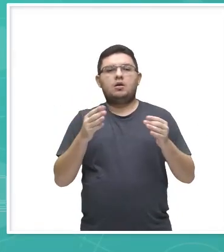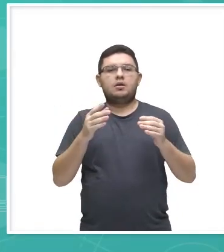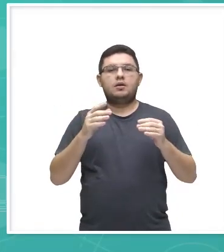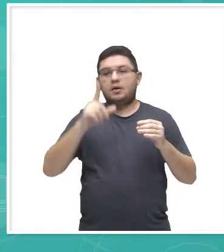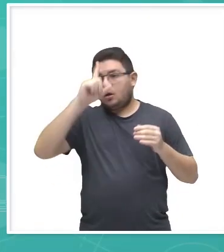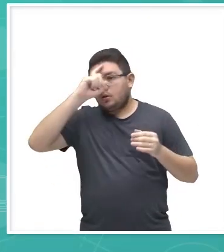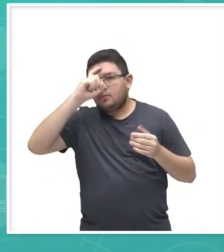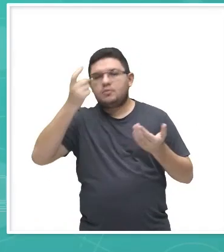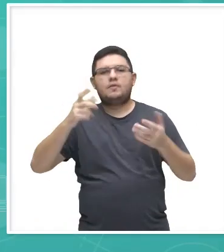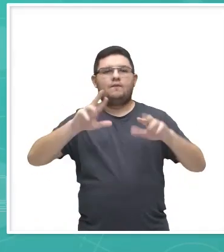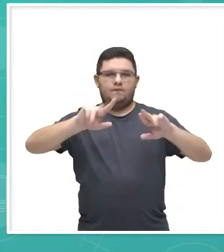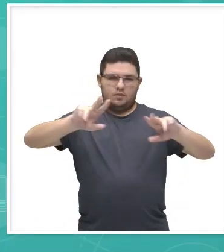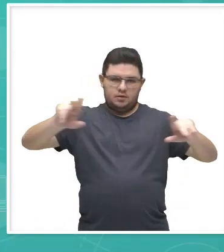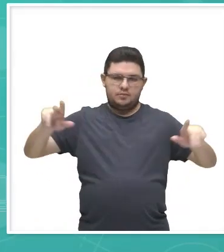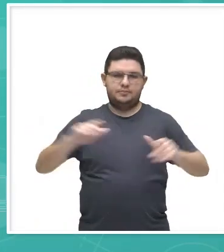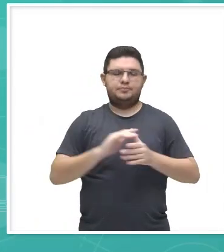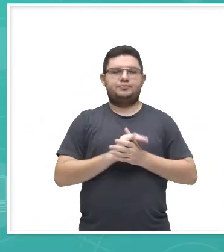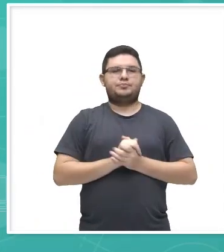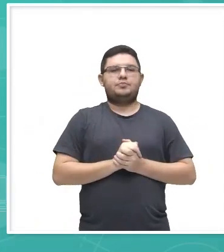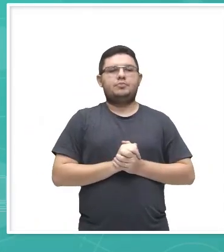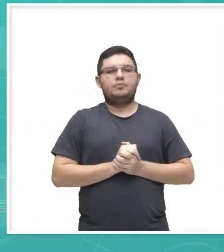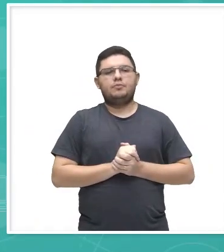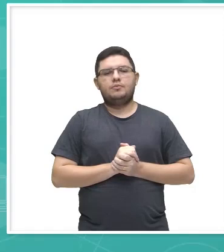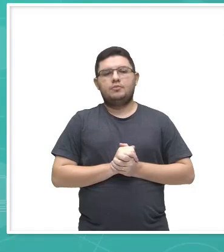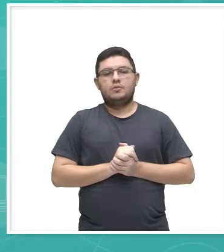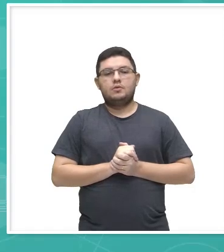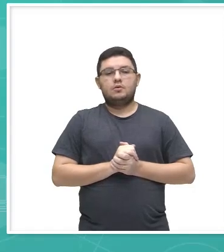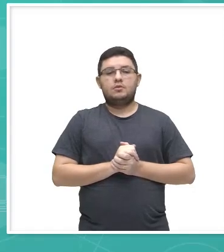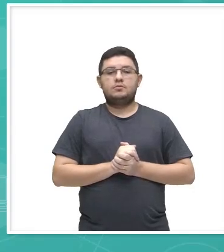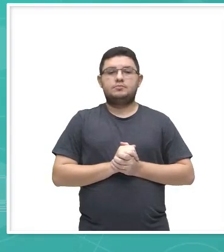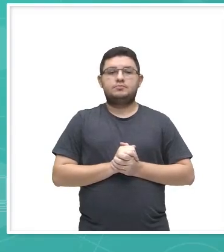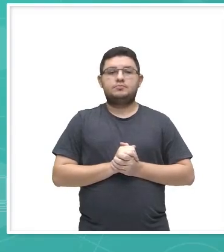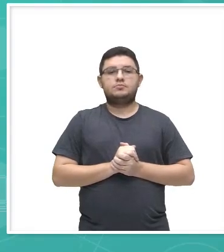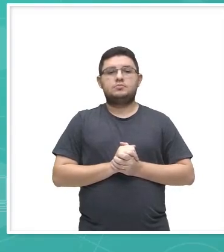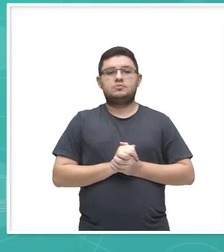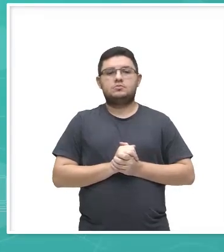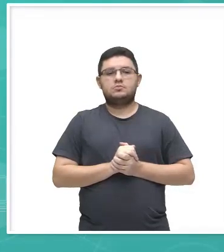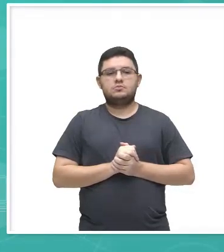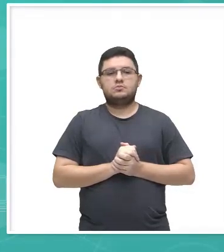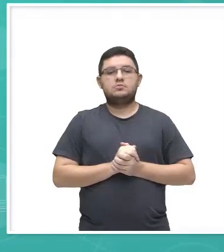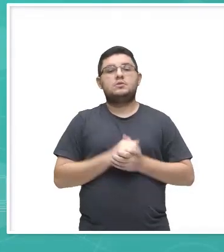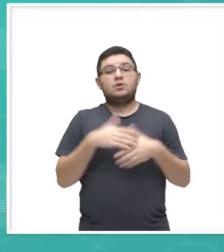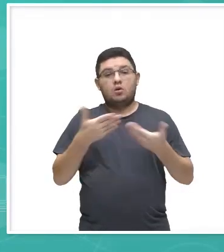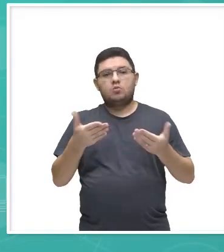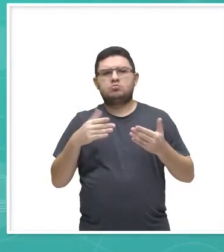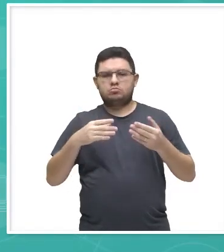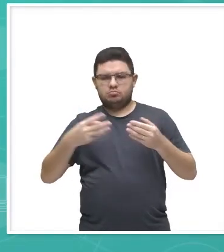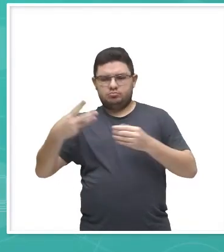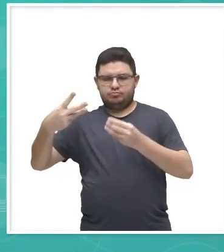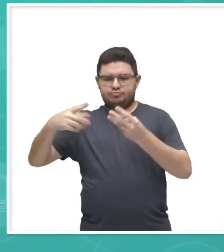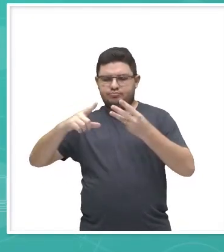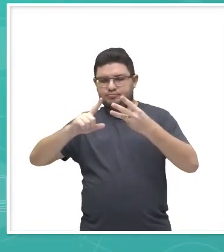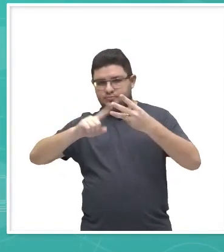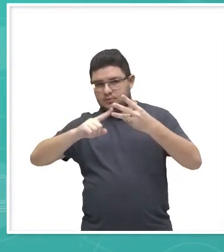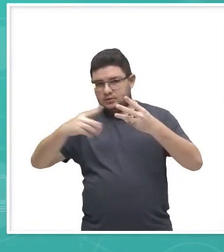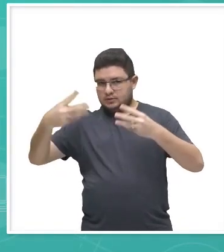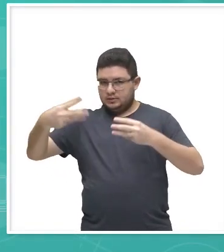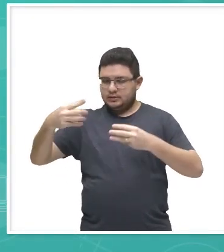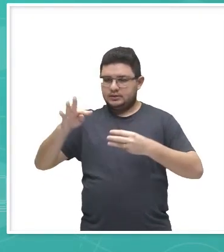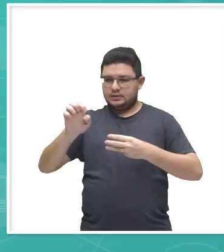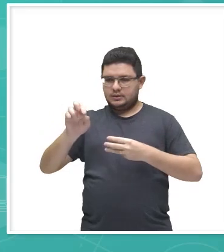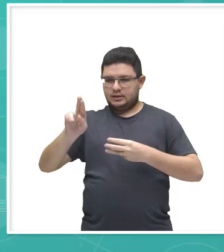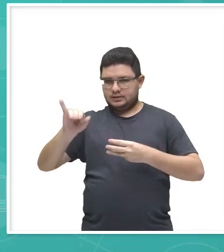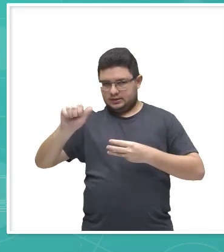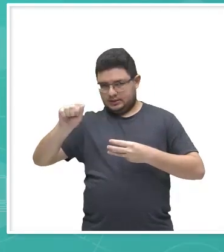parte do setor terciário, né? Então, as atividades que não fazem parte nem da indústria do setor secundário e do